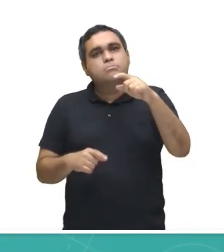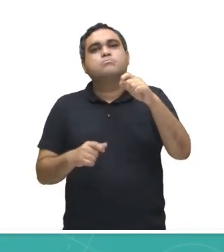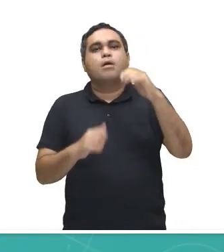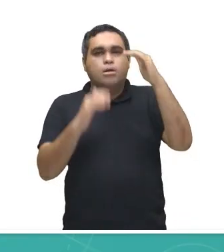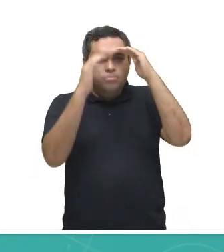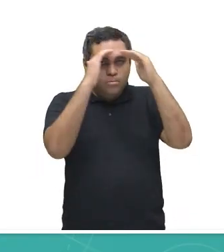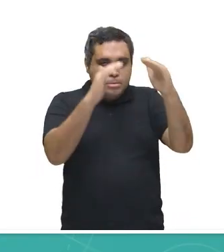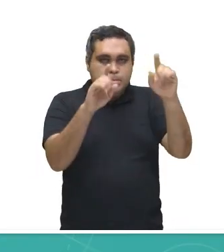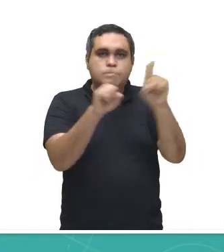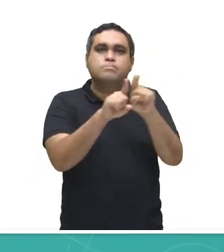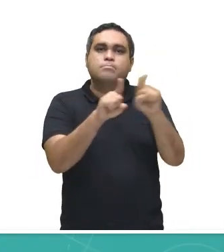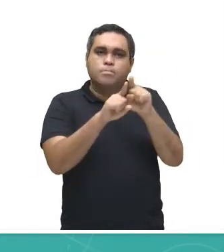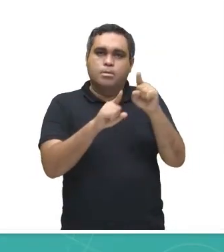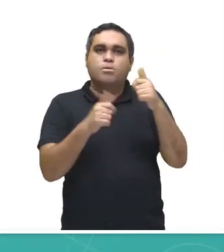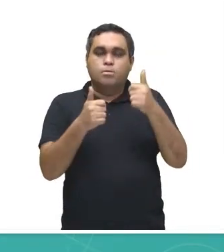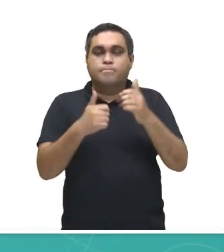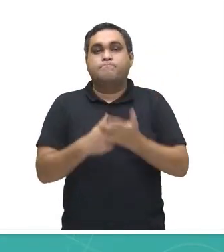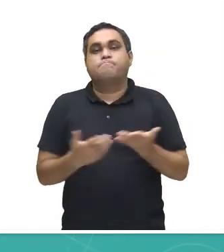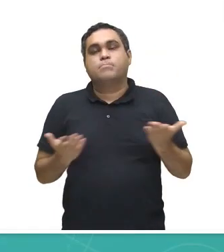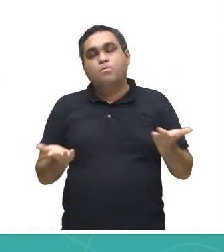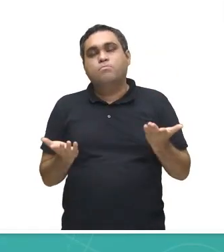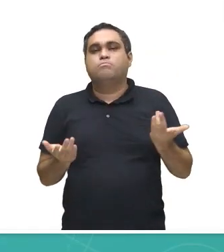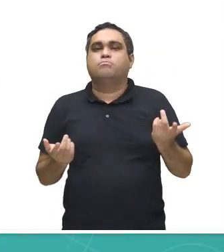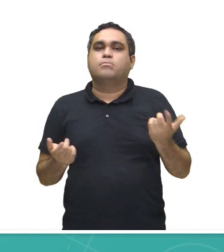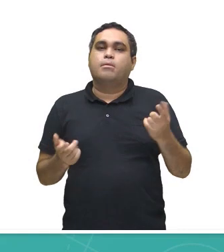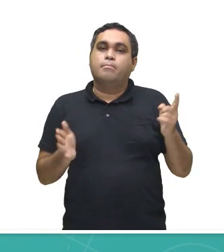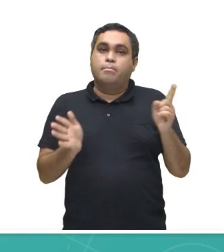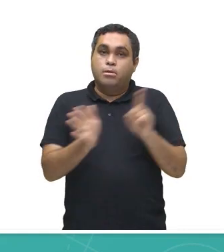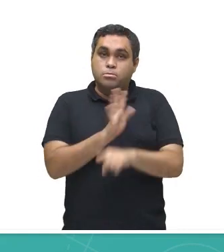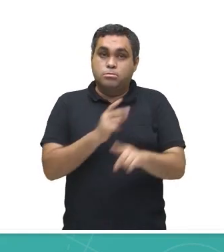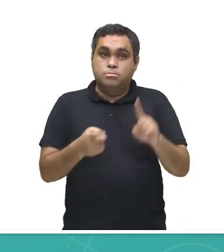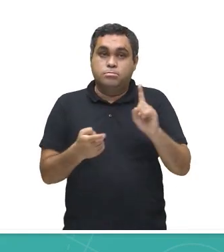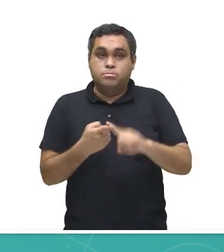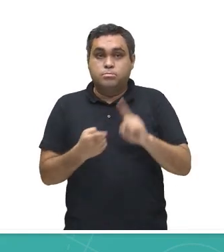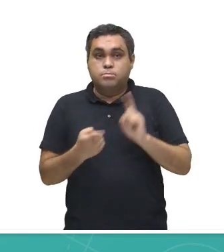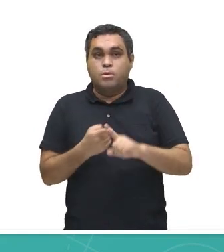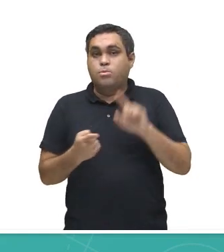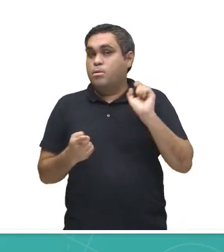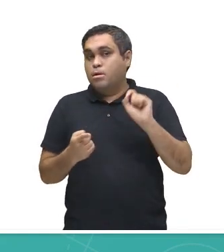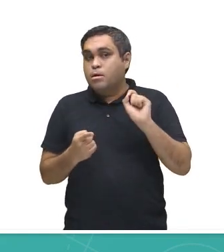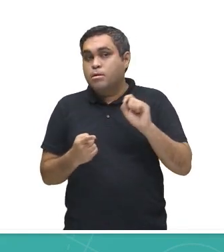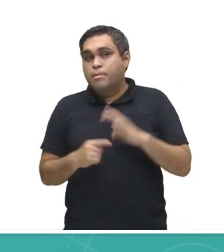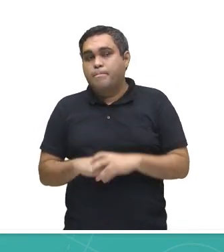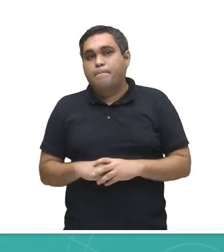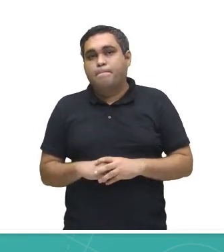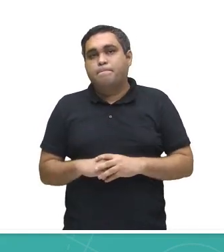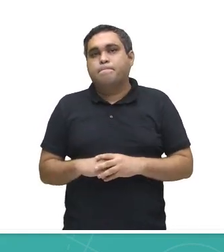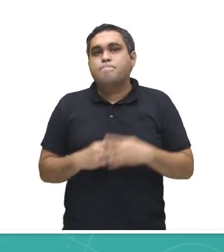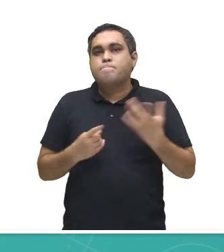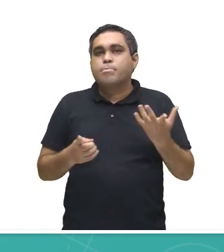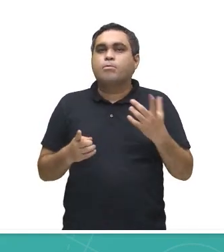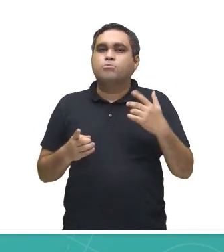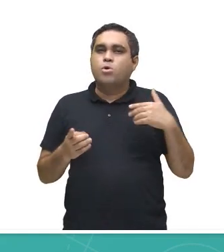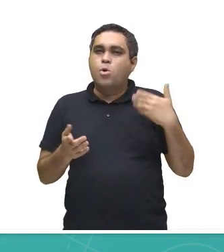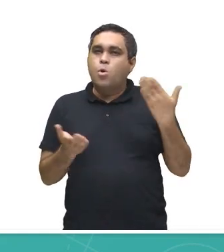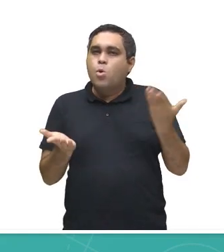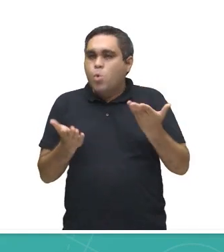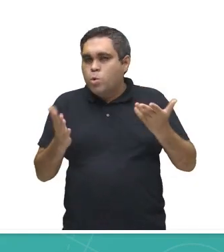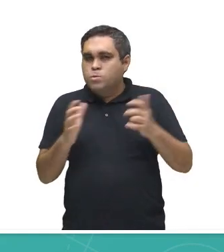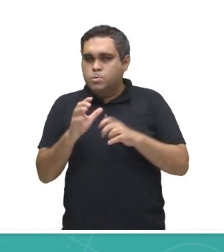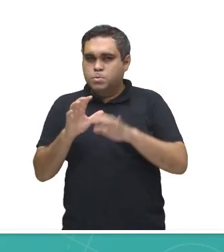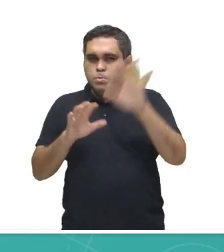só, nessa primeira questão eu pedi para vocês observarem o mapa e a partir, né, dessa atual divisão regional